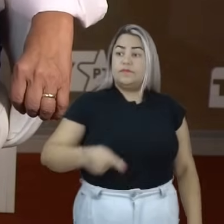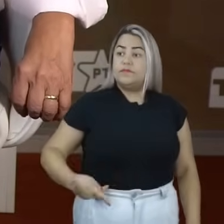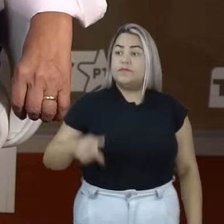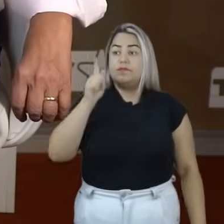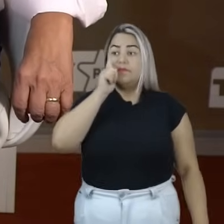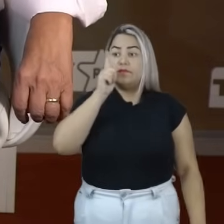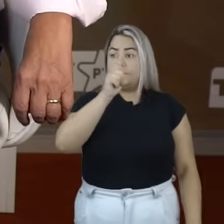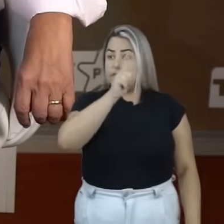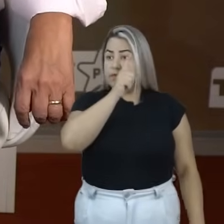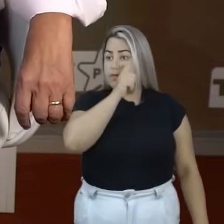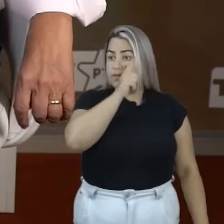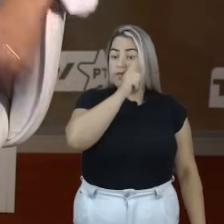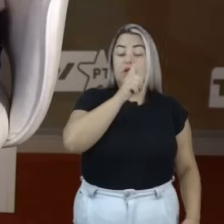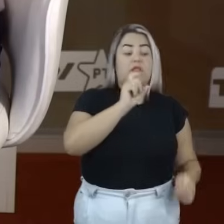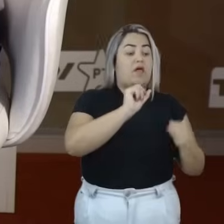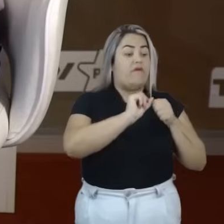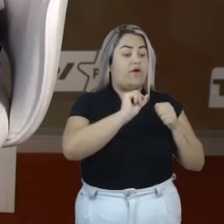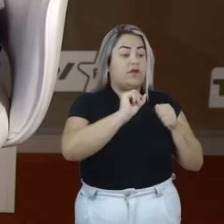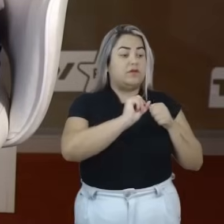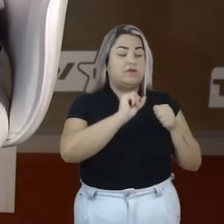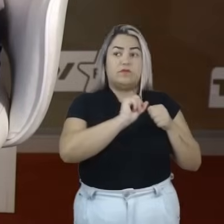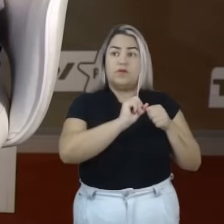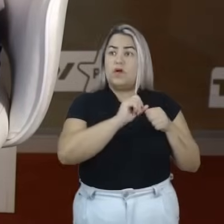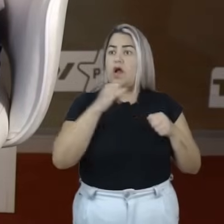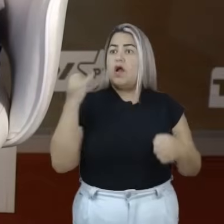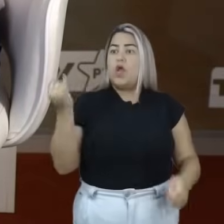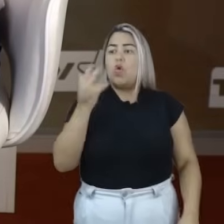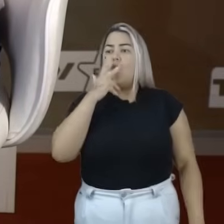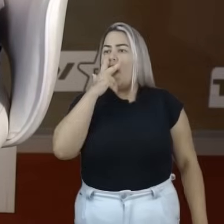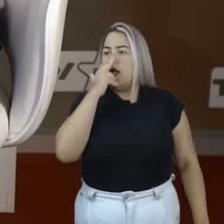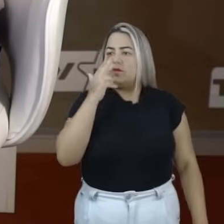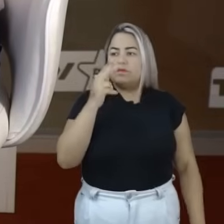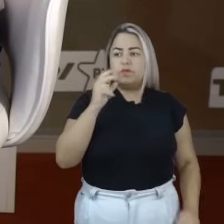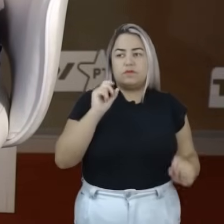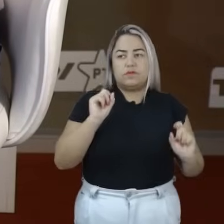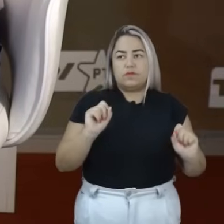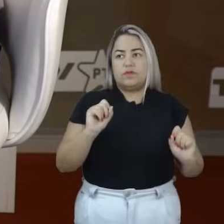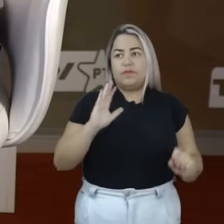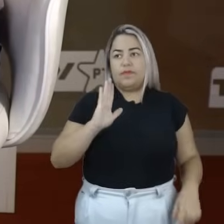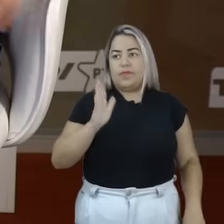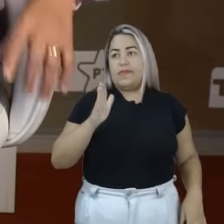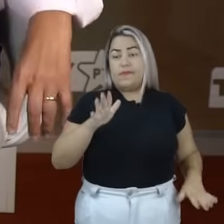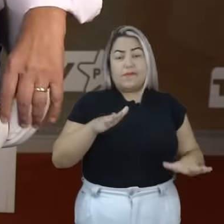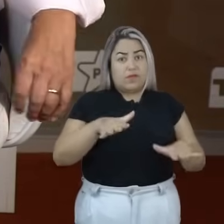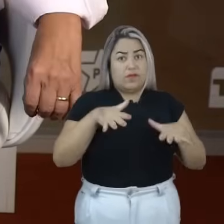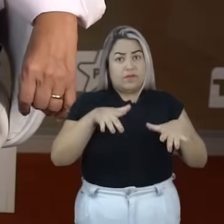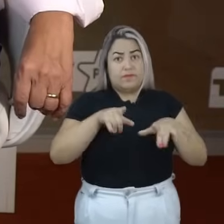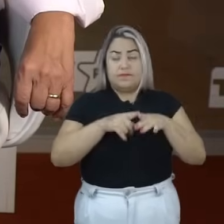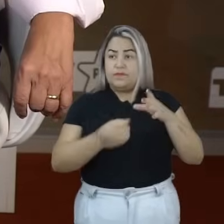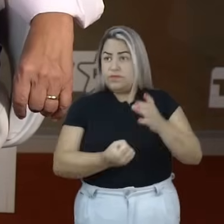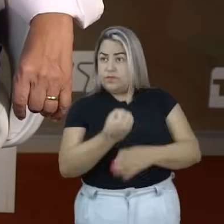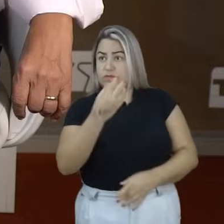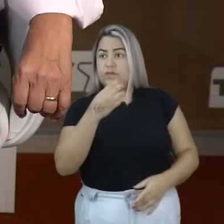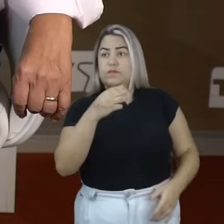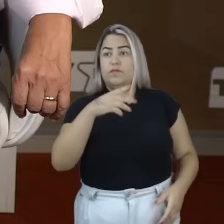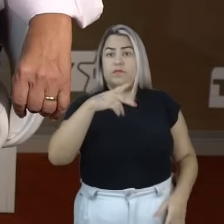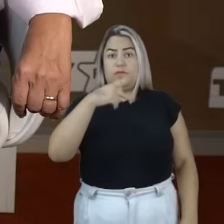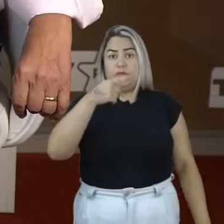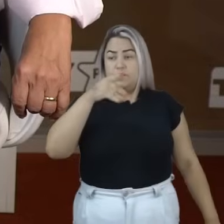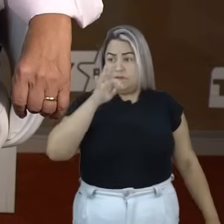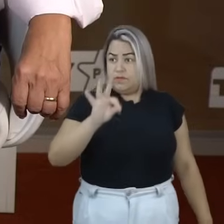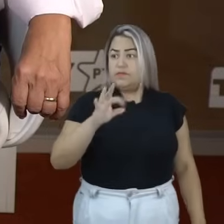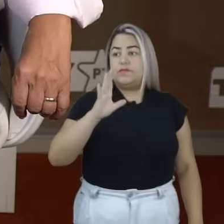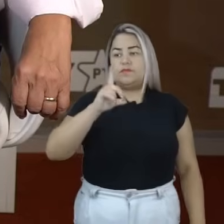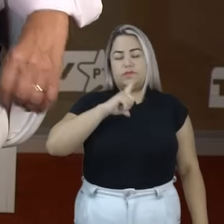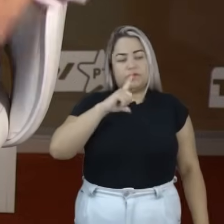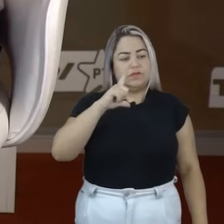faz uma coisa que eu considero fundamental. Já no manifesto de criação do PT, nós já temos